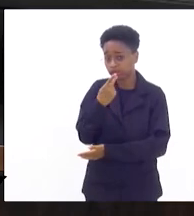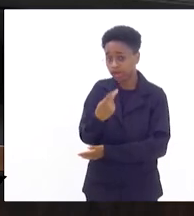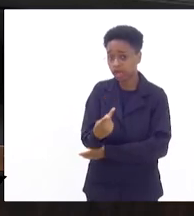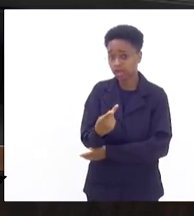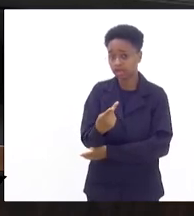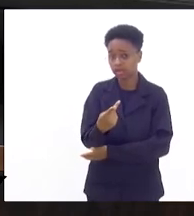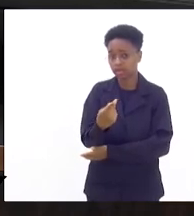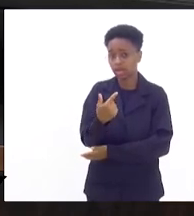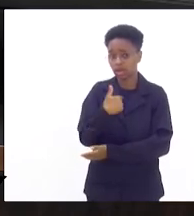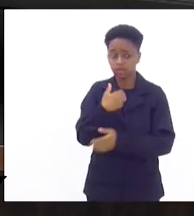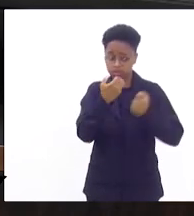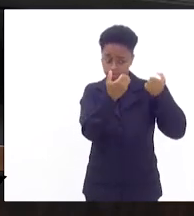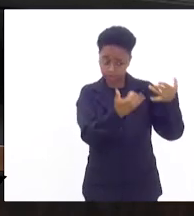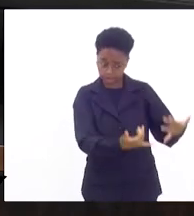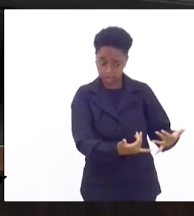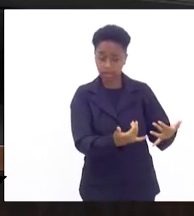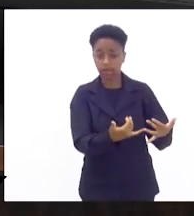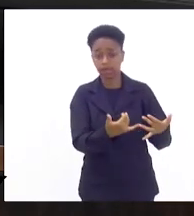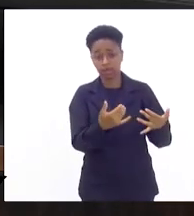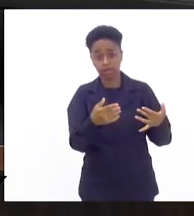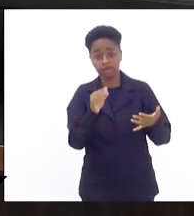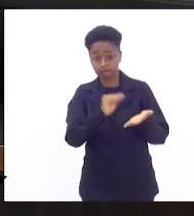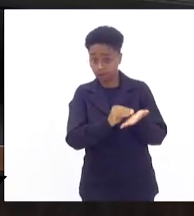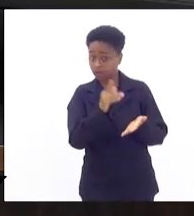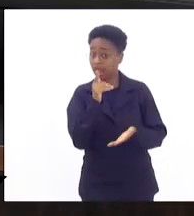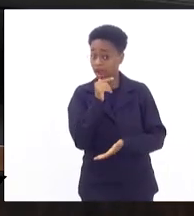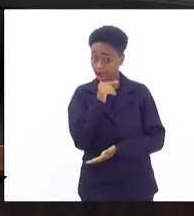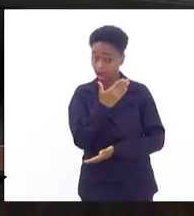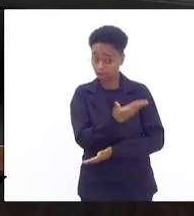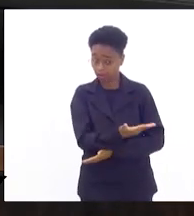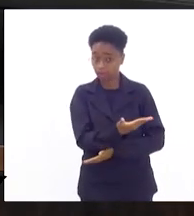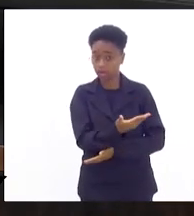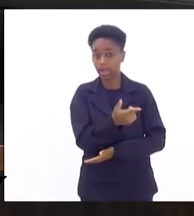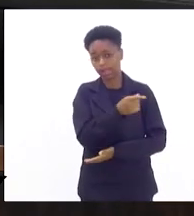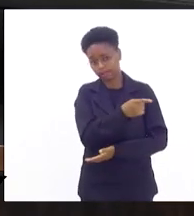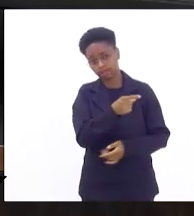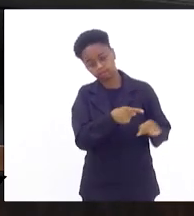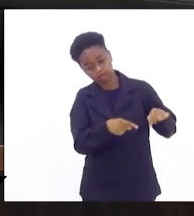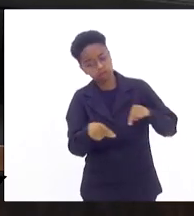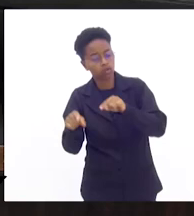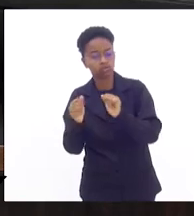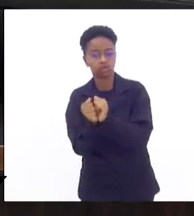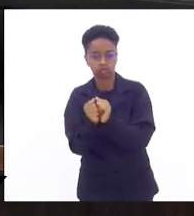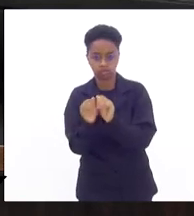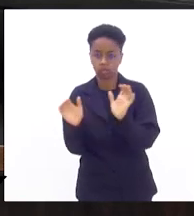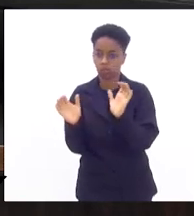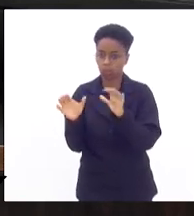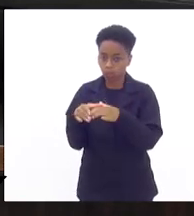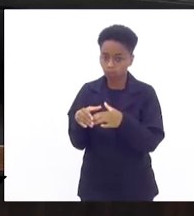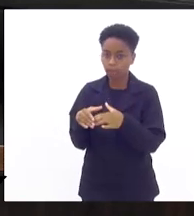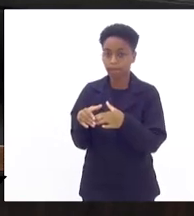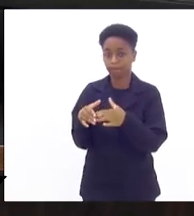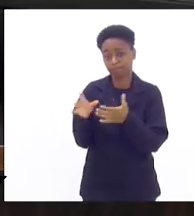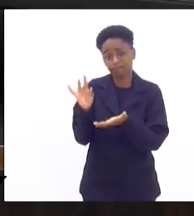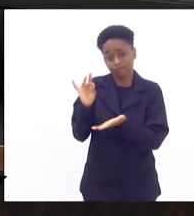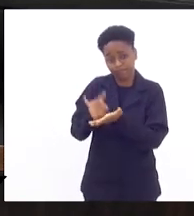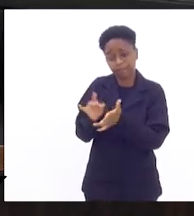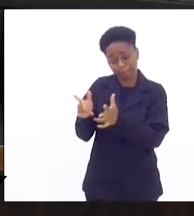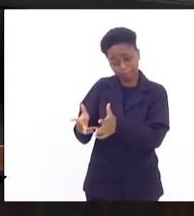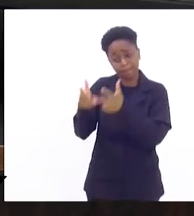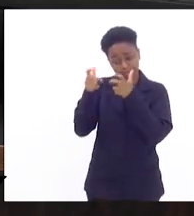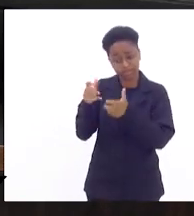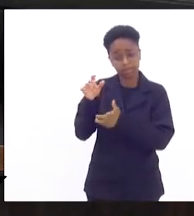estava reiterando para ele, está faltando água. E ele foi em loco com a sua equipe e realmente conseguiu